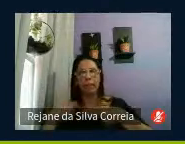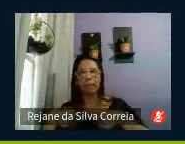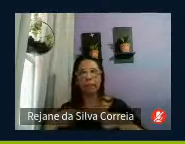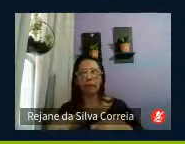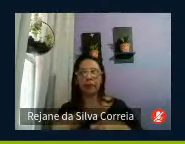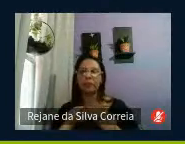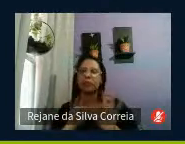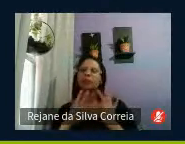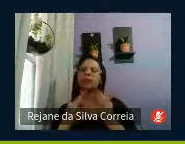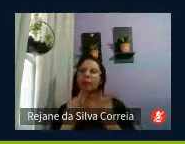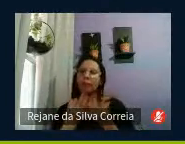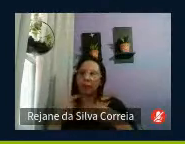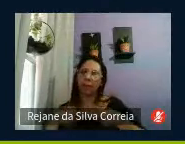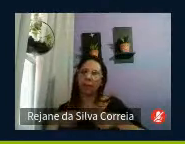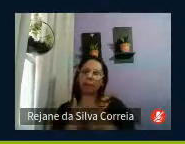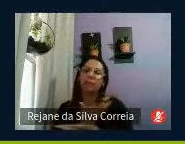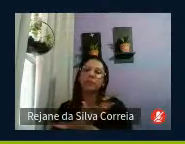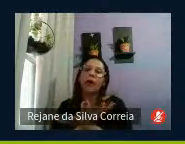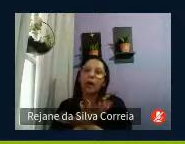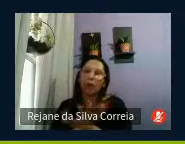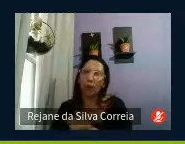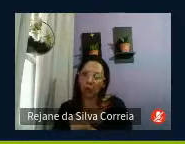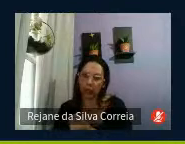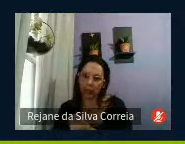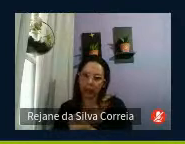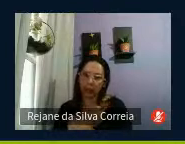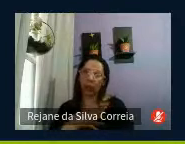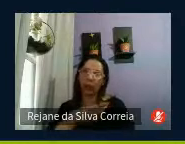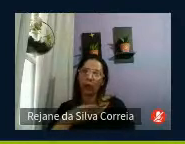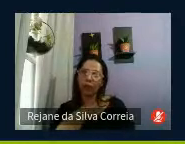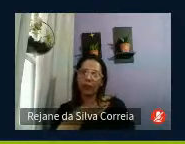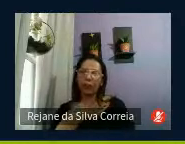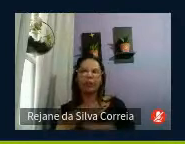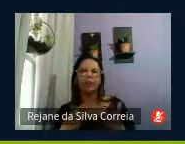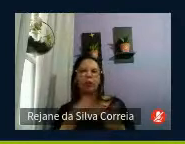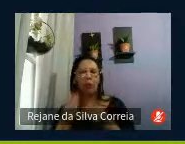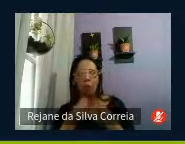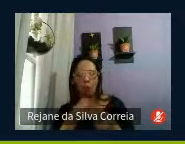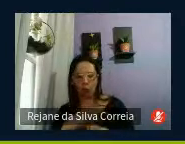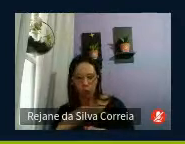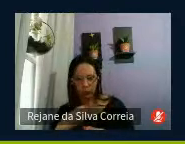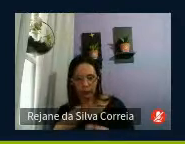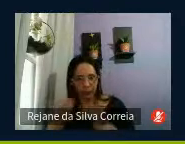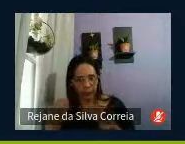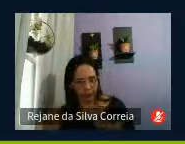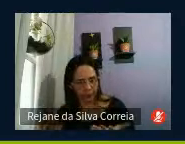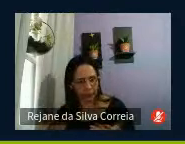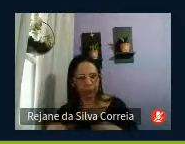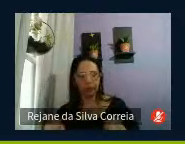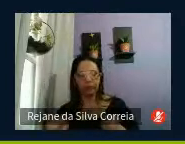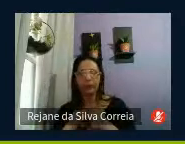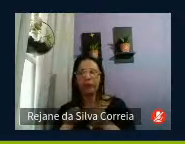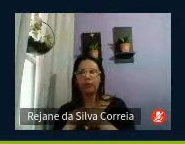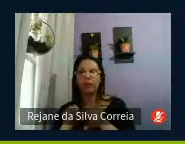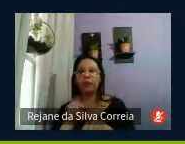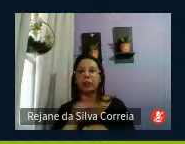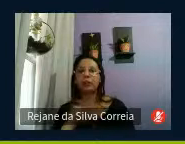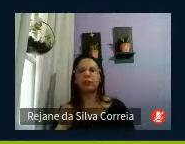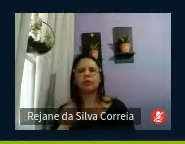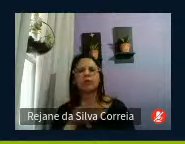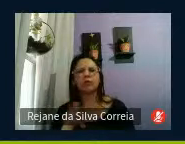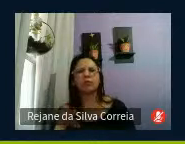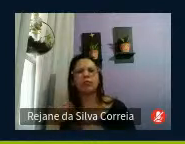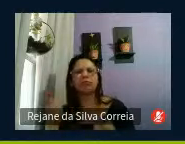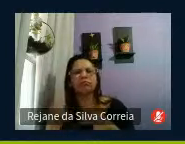família também precisa ser acolhida quando o filho dela ingressa no instituto. Também aos professores. Por que os